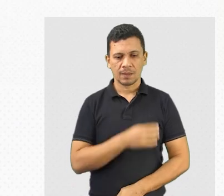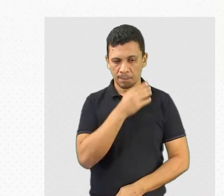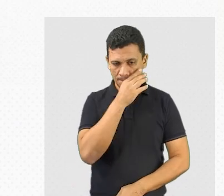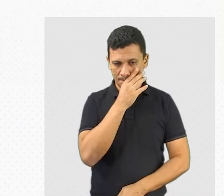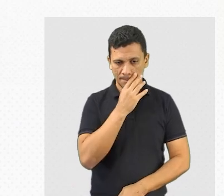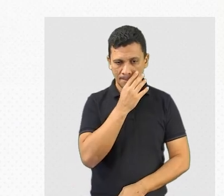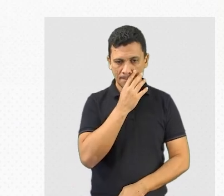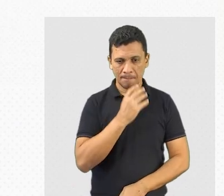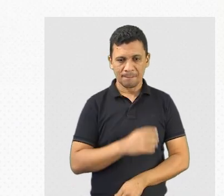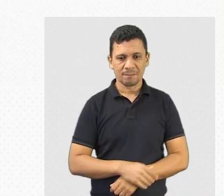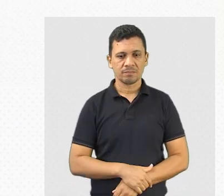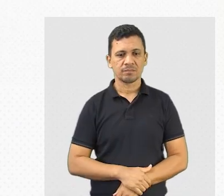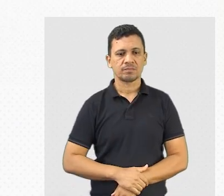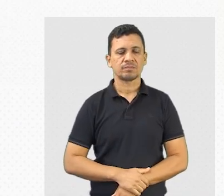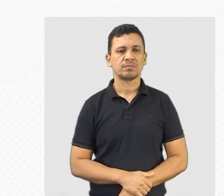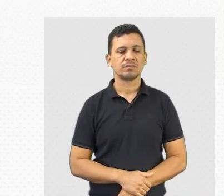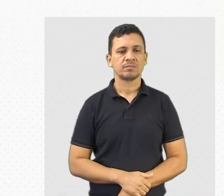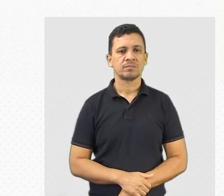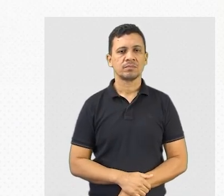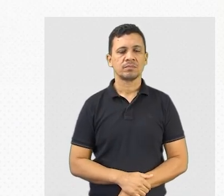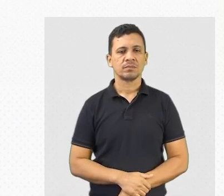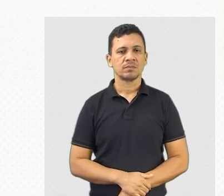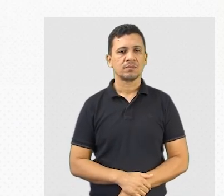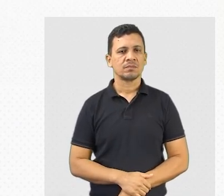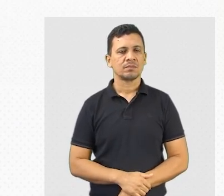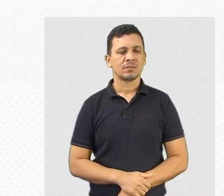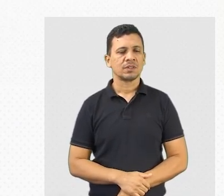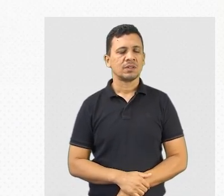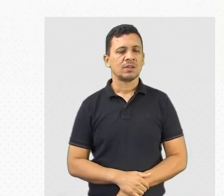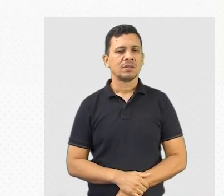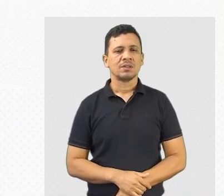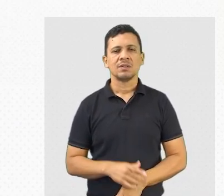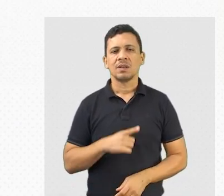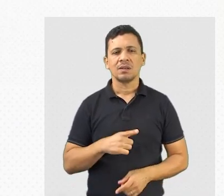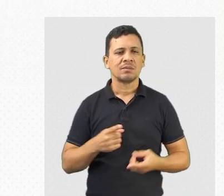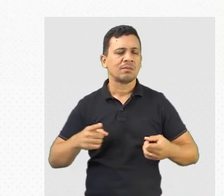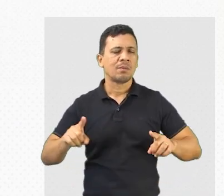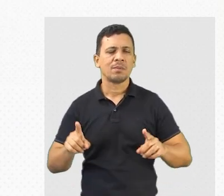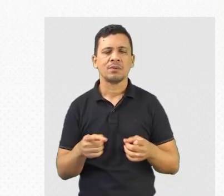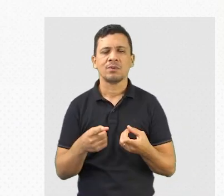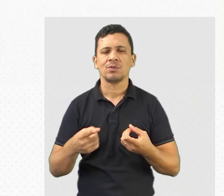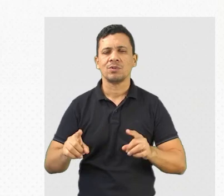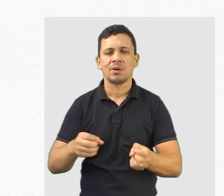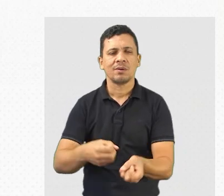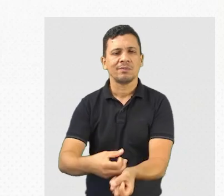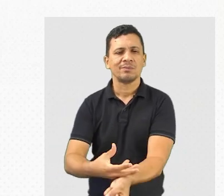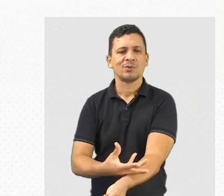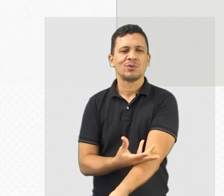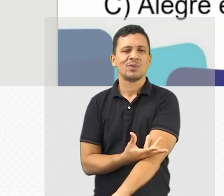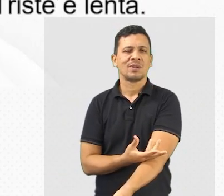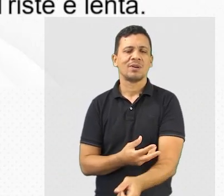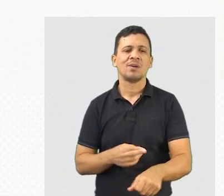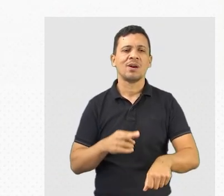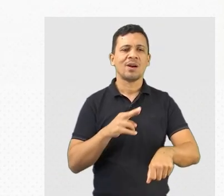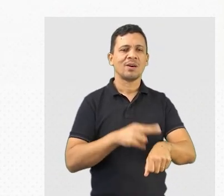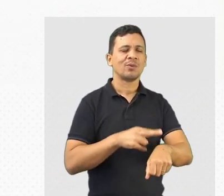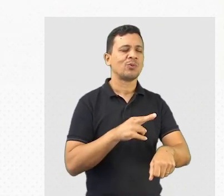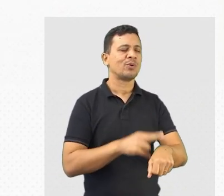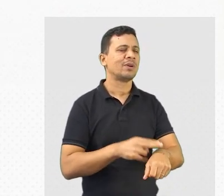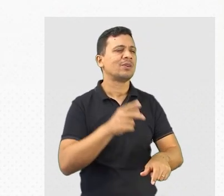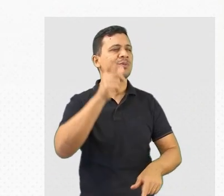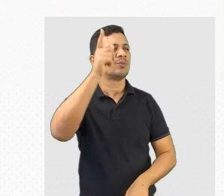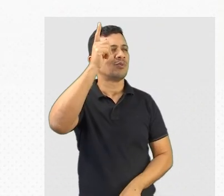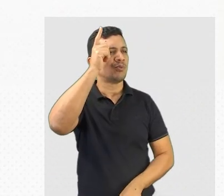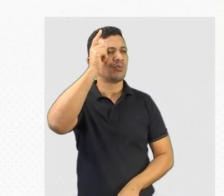melody and a relaxing rhythm. Traz tanto uma melodia emocional quanto um ritmo